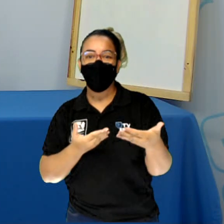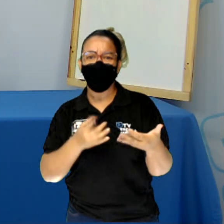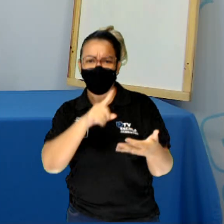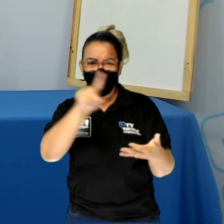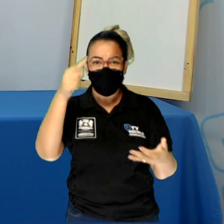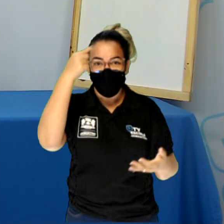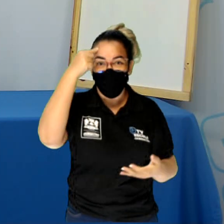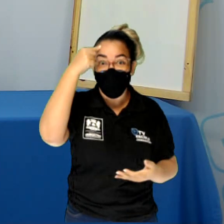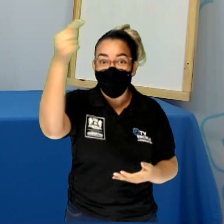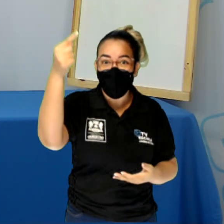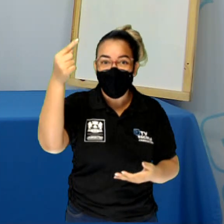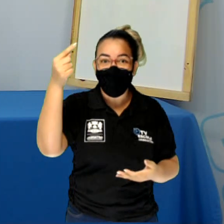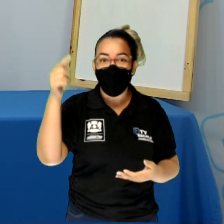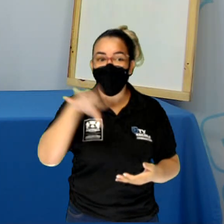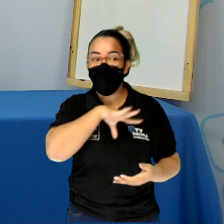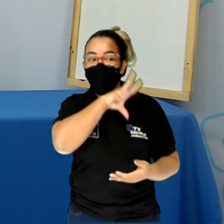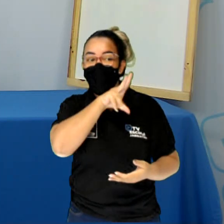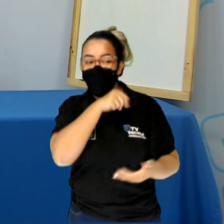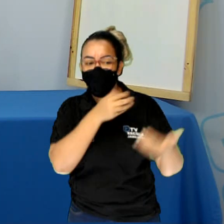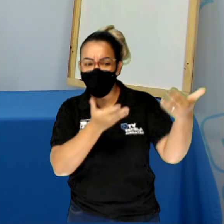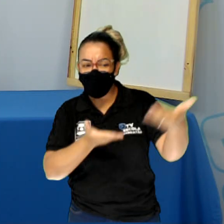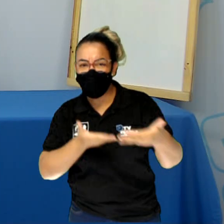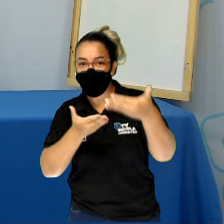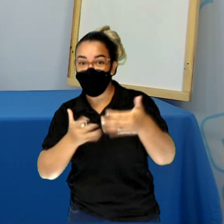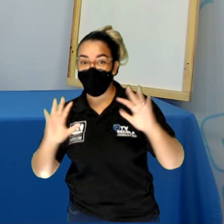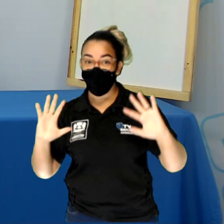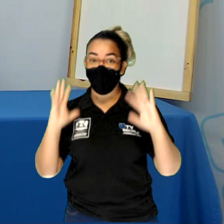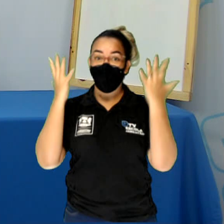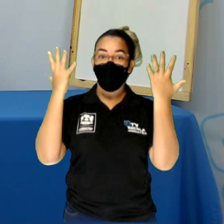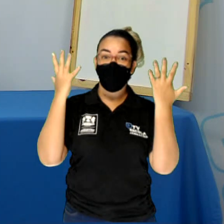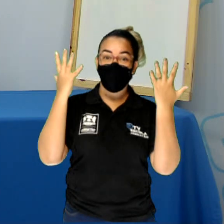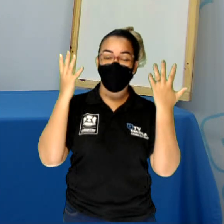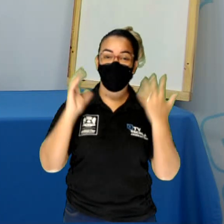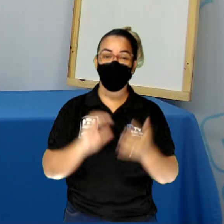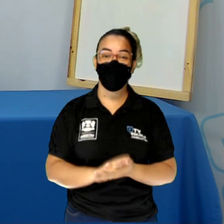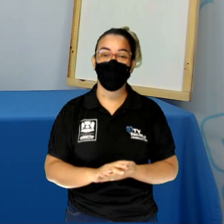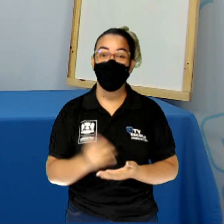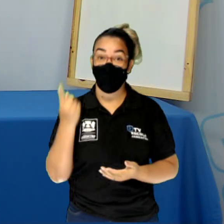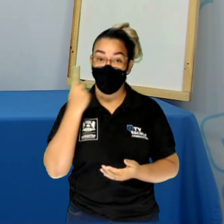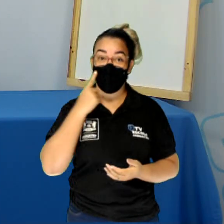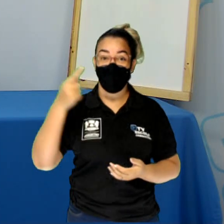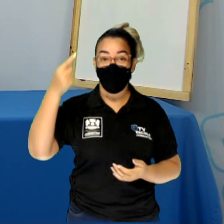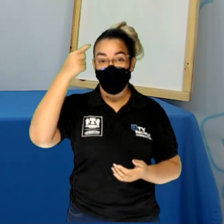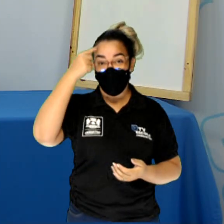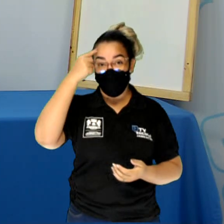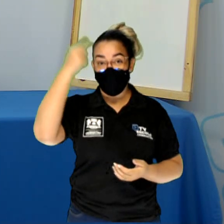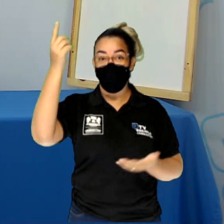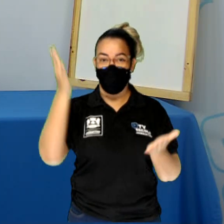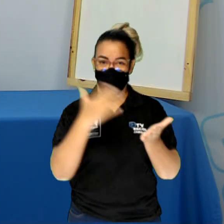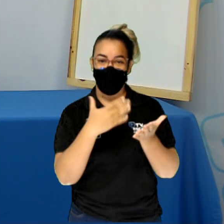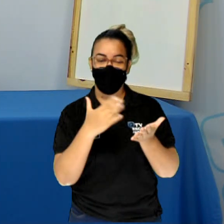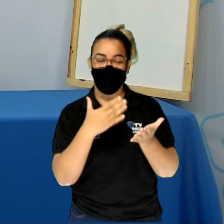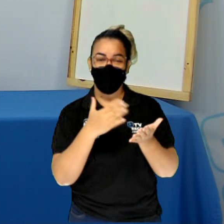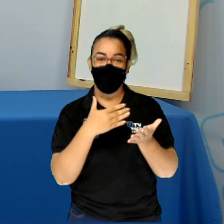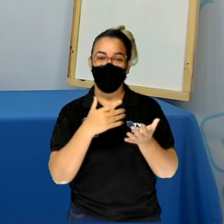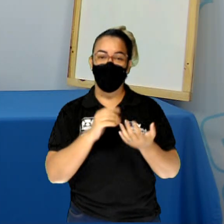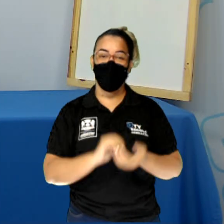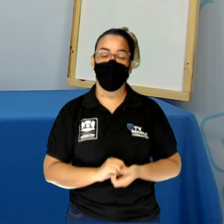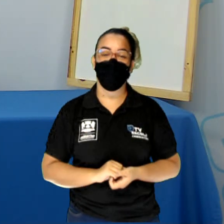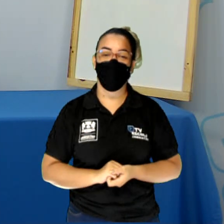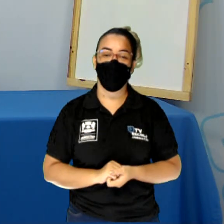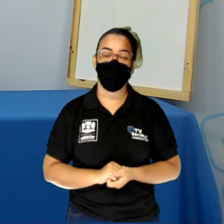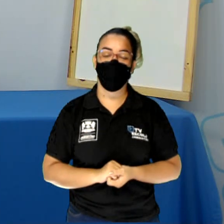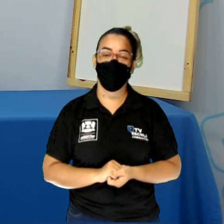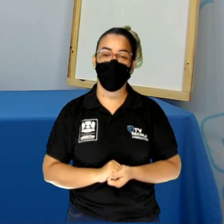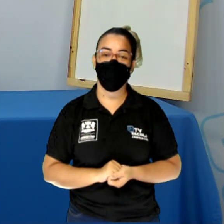Você lembra quais foram os animais convidados para essa festa? Vamos relembrar através do livro?